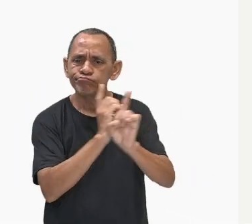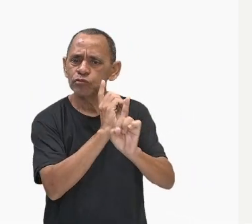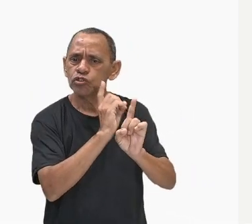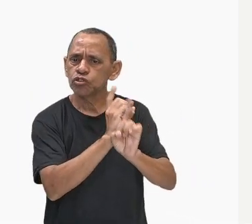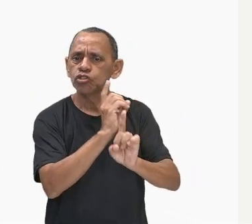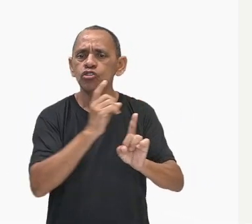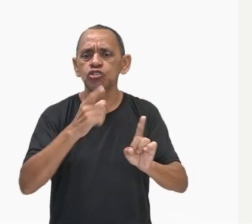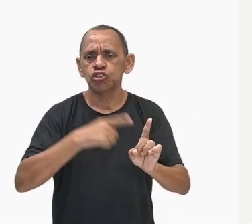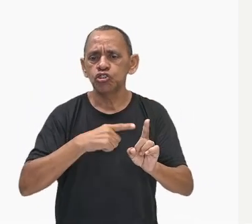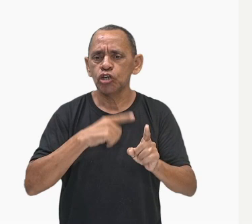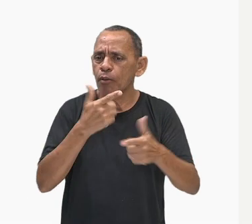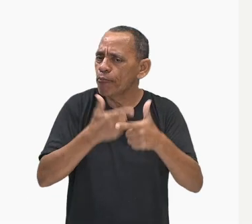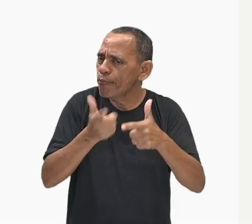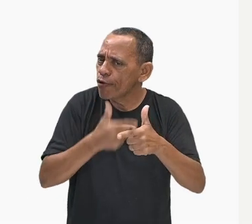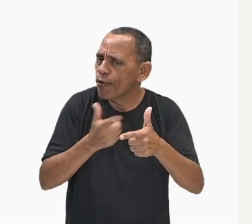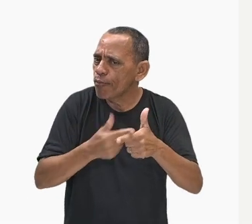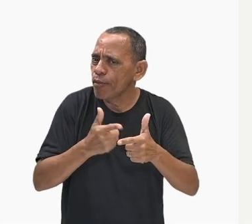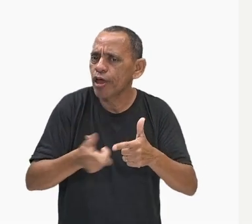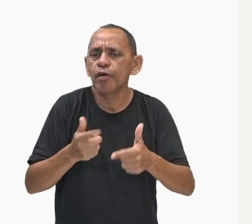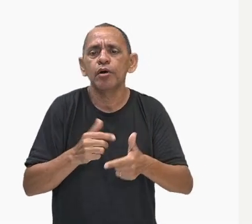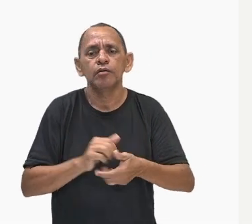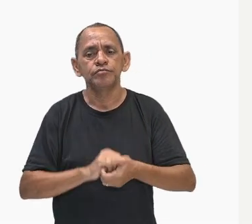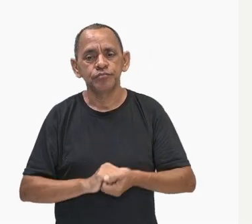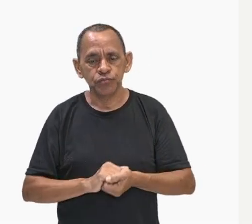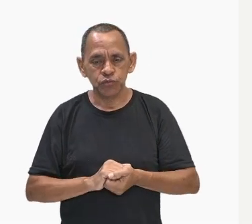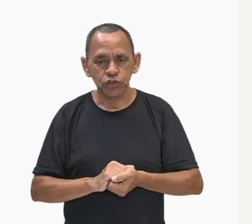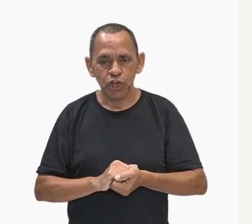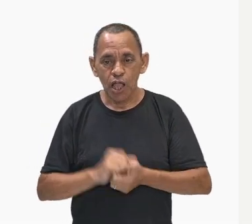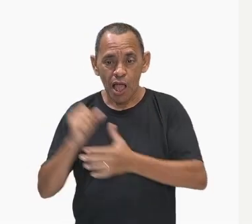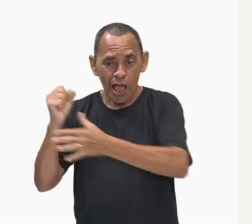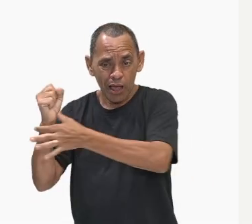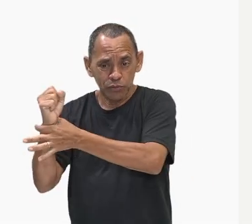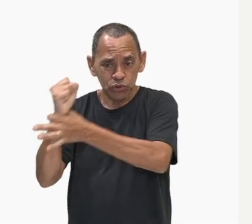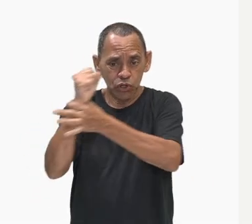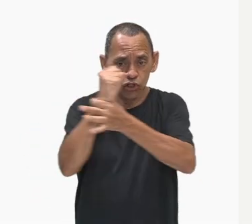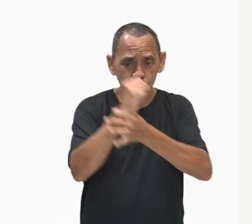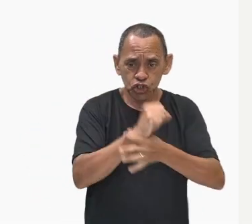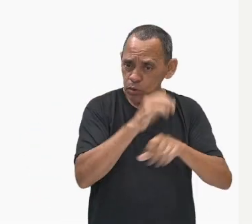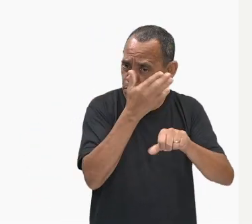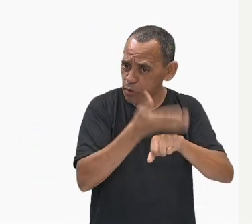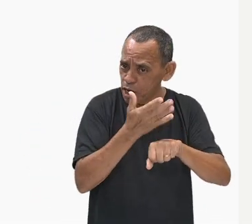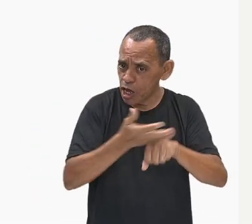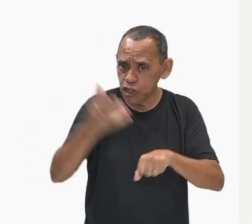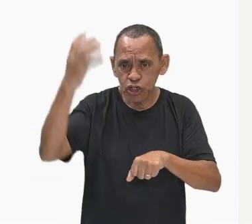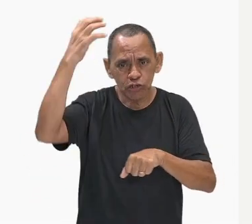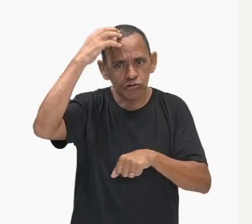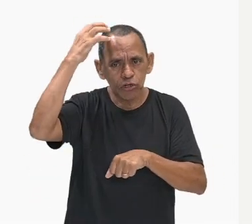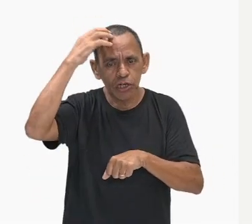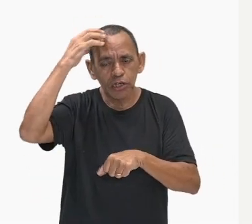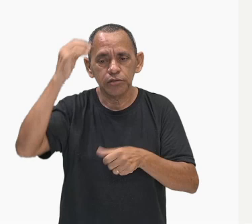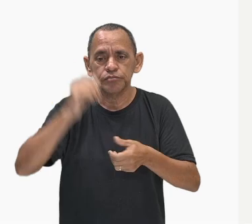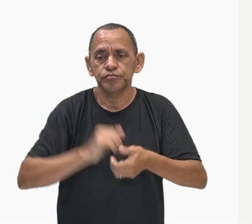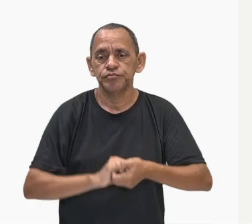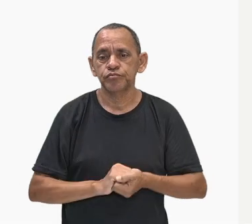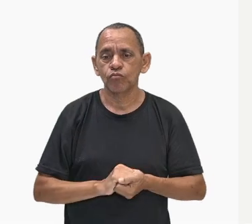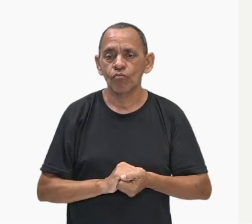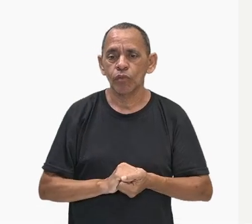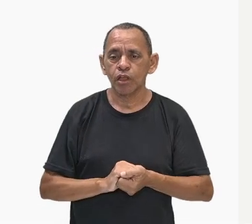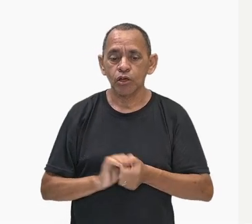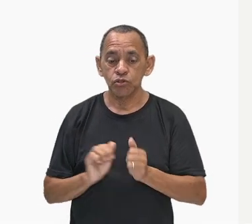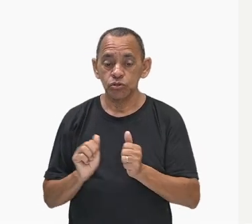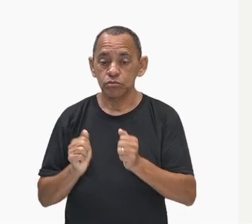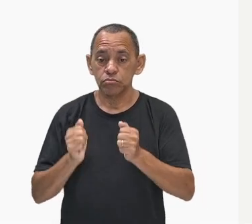estava pregando e a prática absolutista do rei nesse momento. Então, unindo forças,